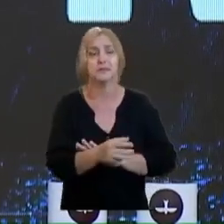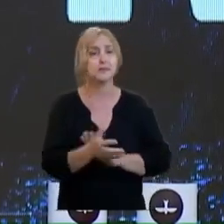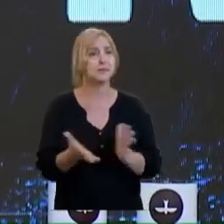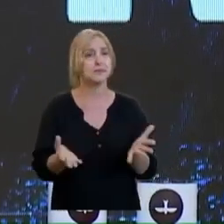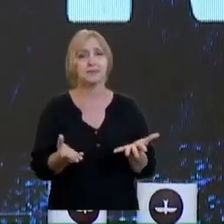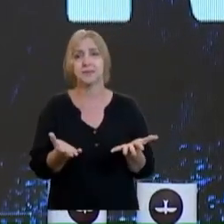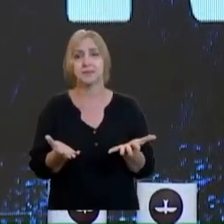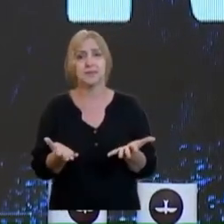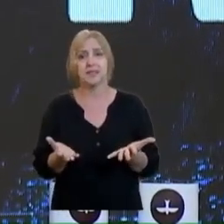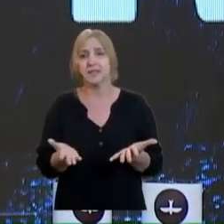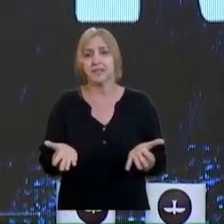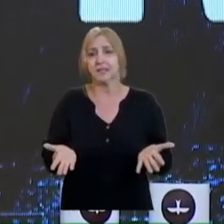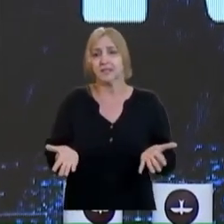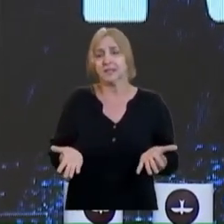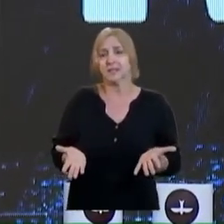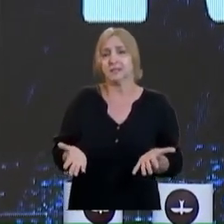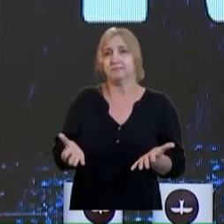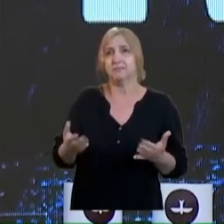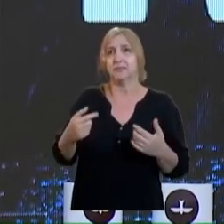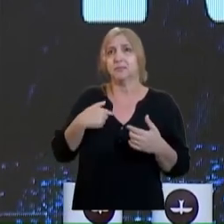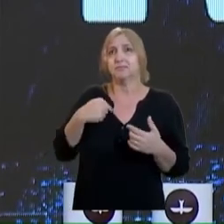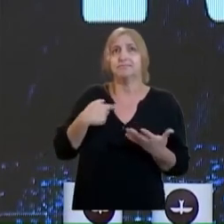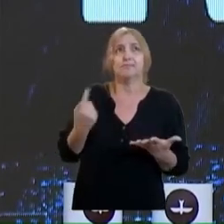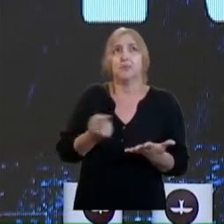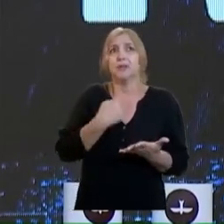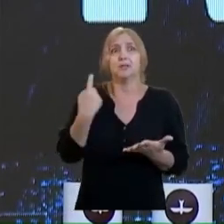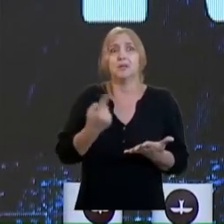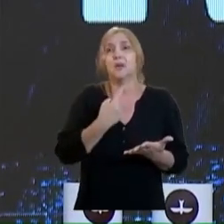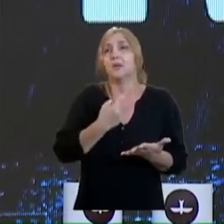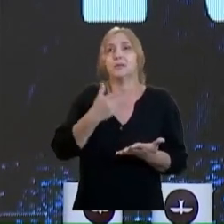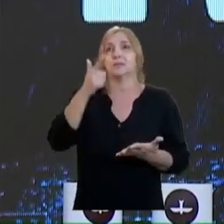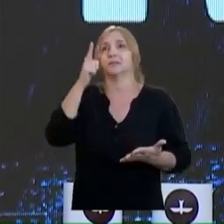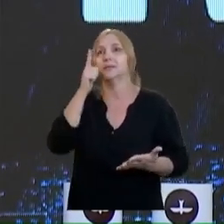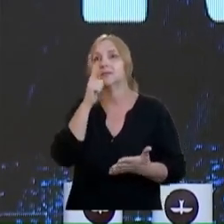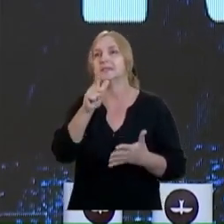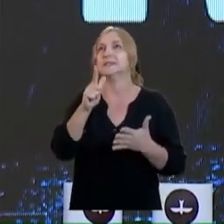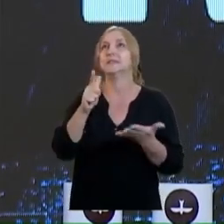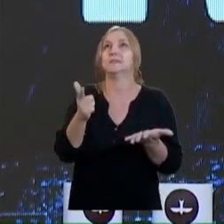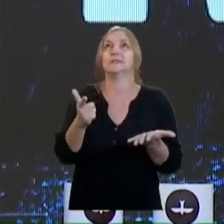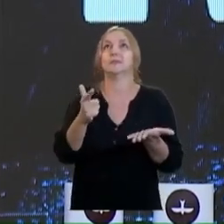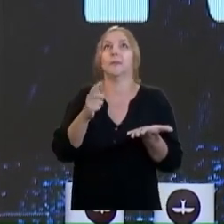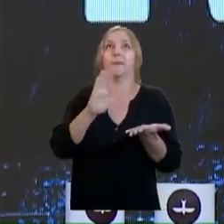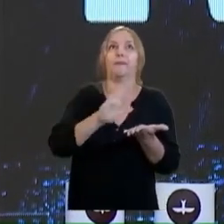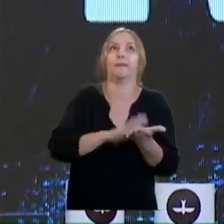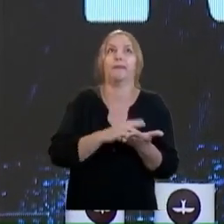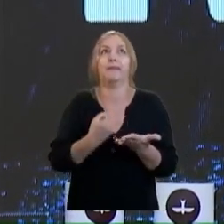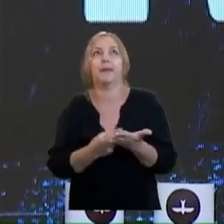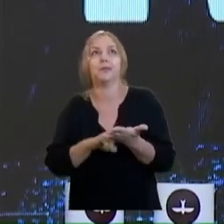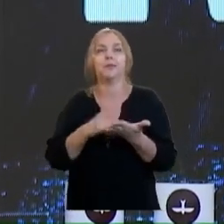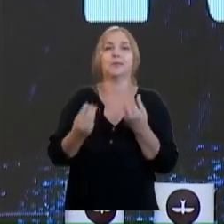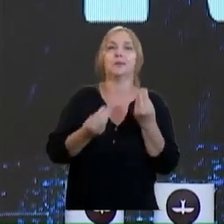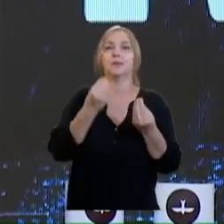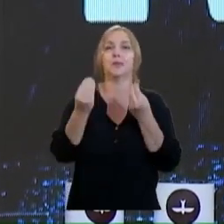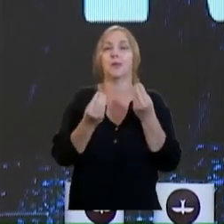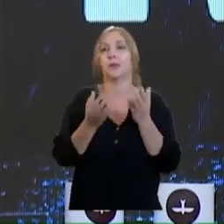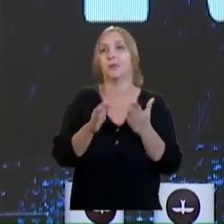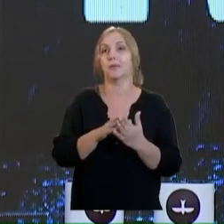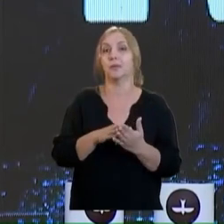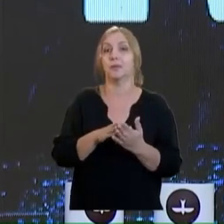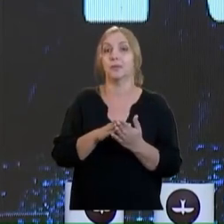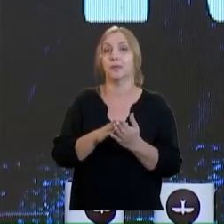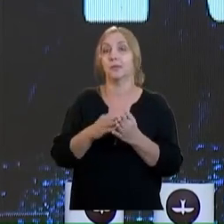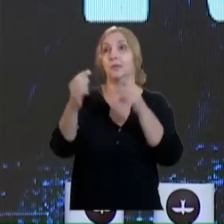não cabe na nossa cabeça. Nós não vamos conseguir traduzir isso dentro de um propósito